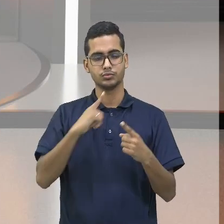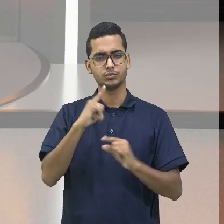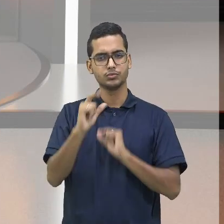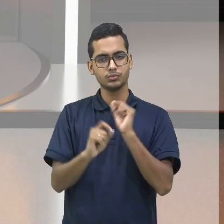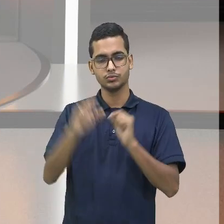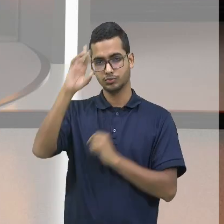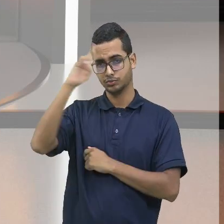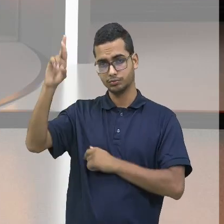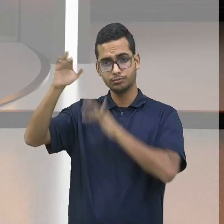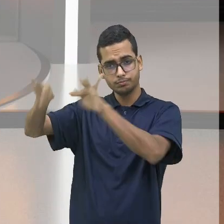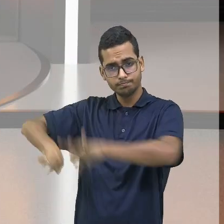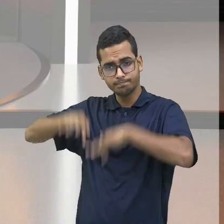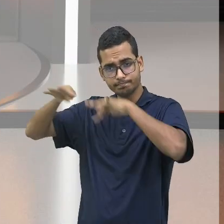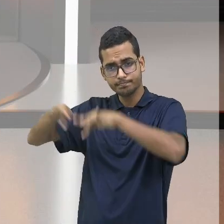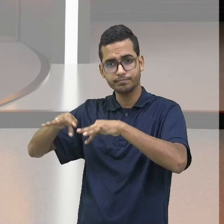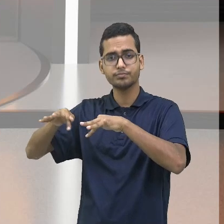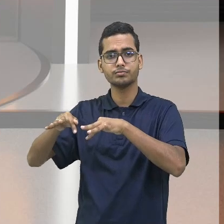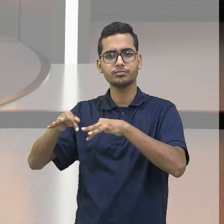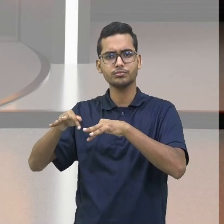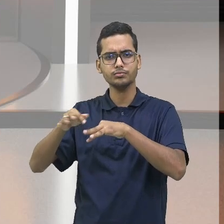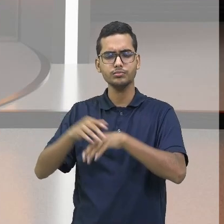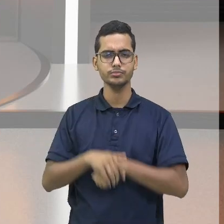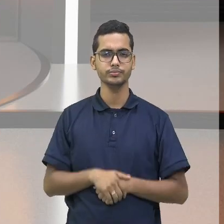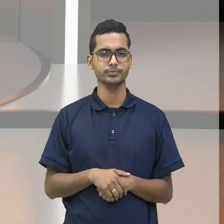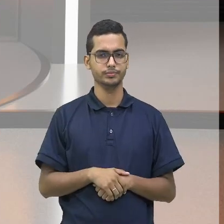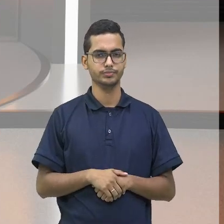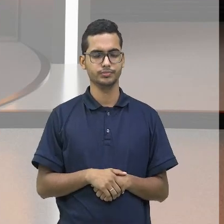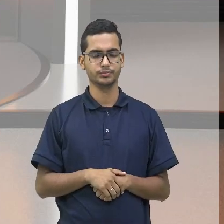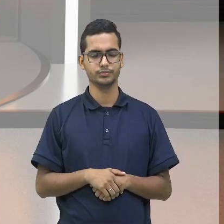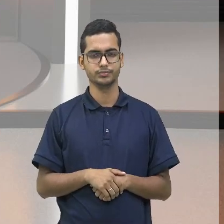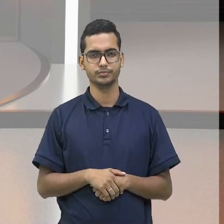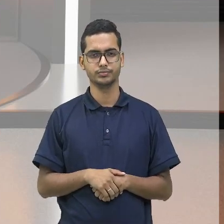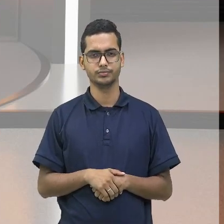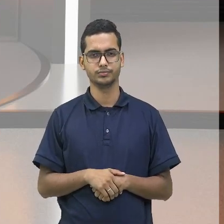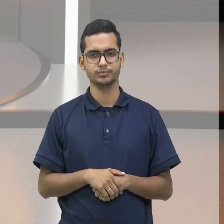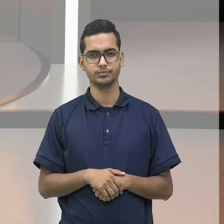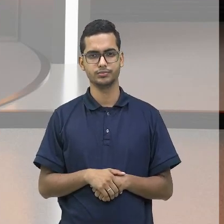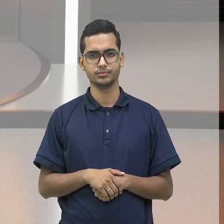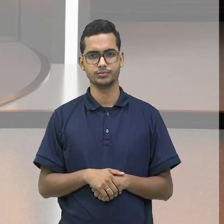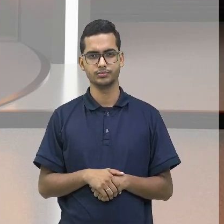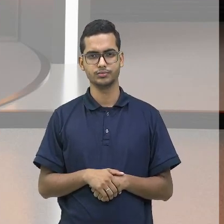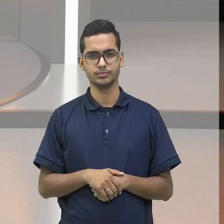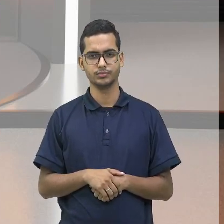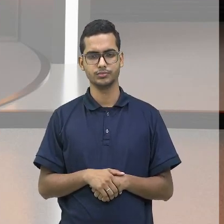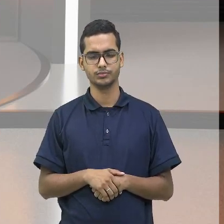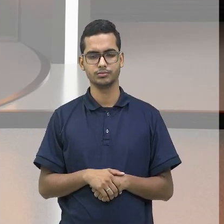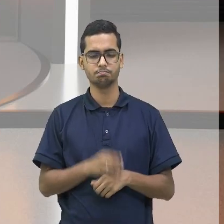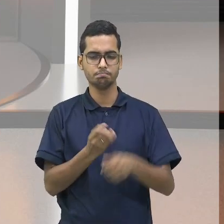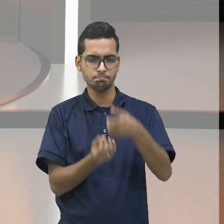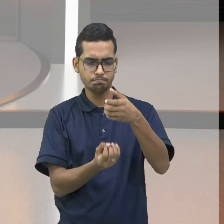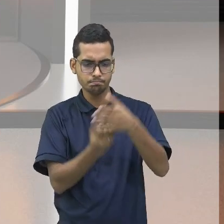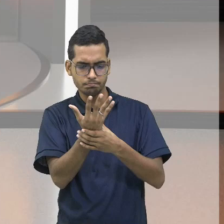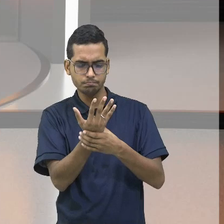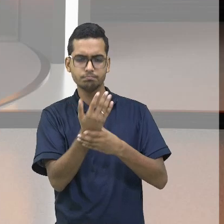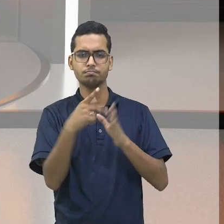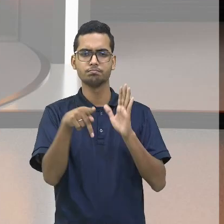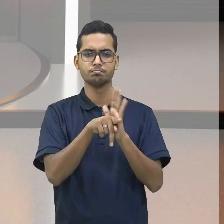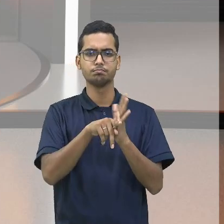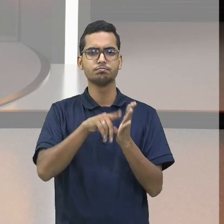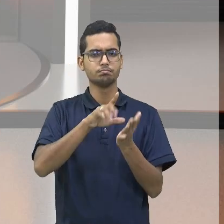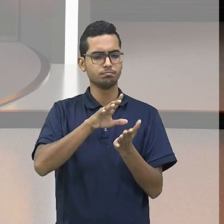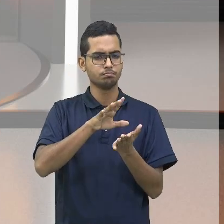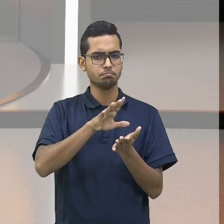senhores feudais que criavam, né, justamente essa rede de proteção entre,